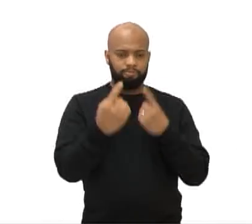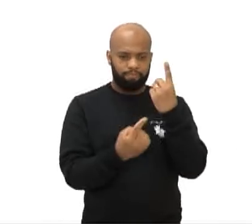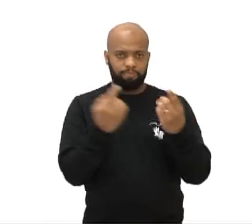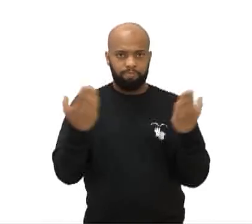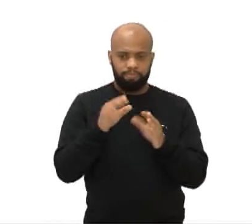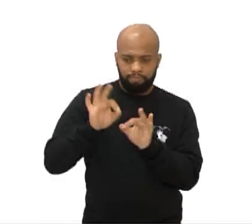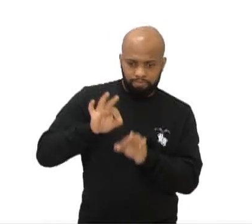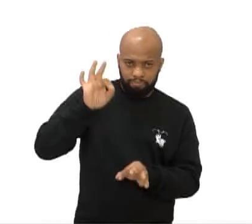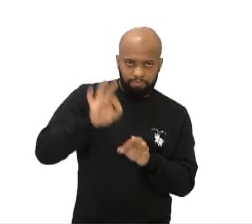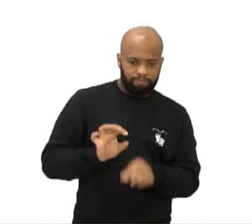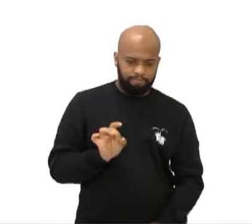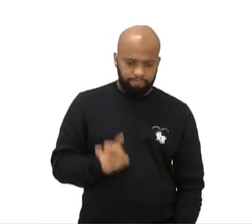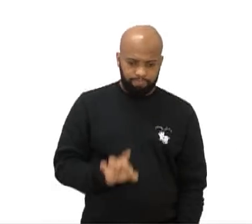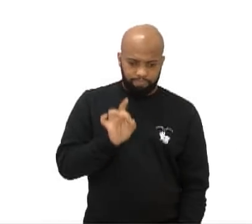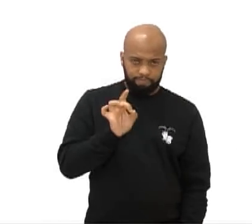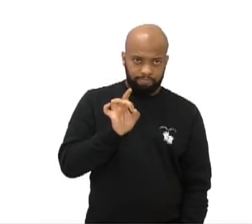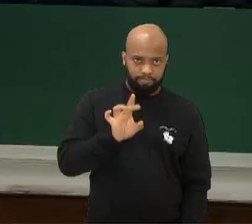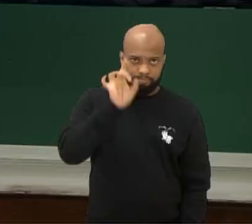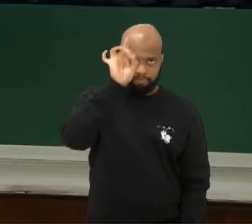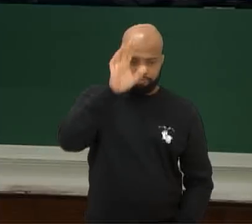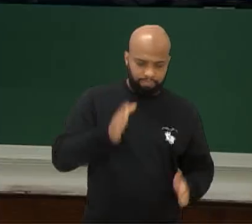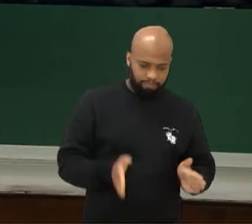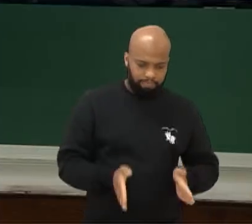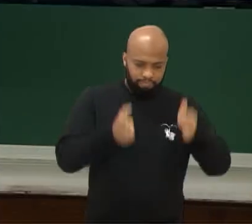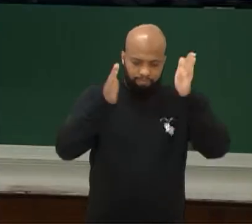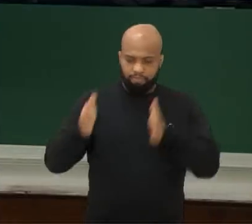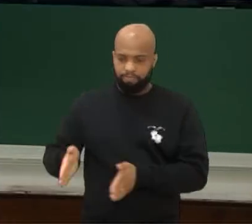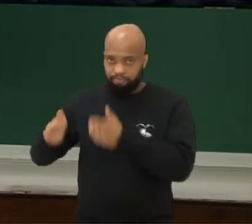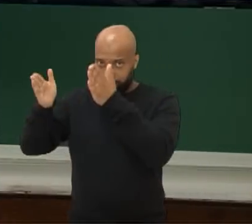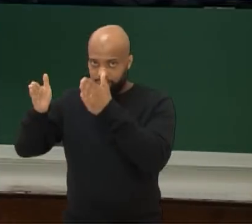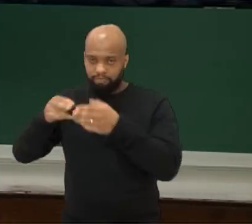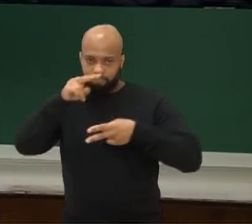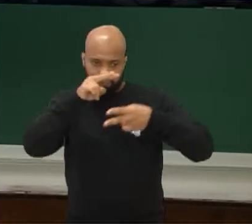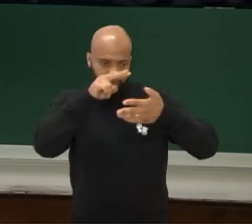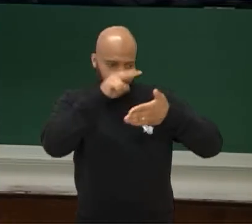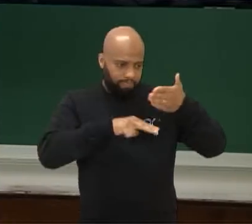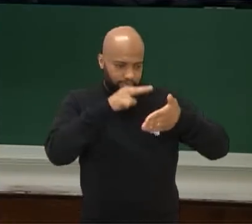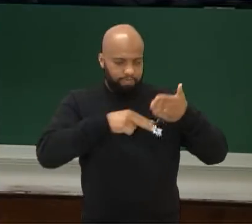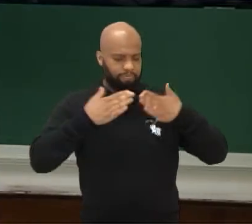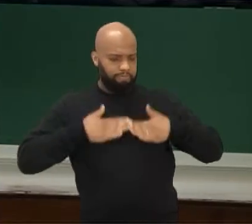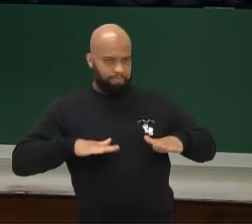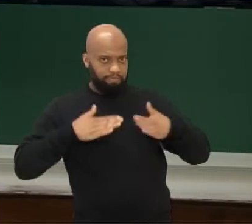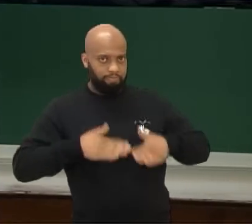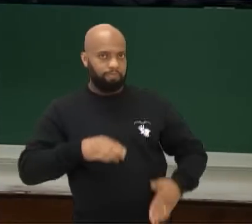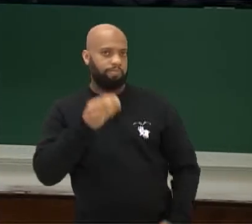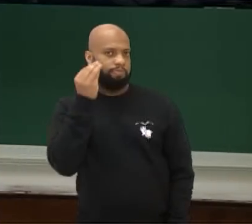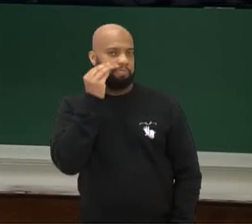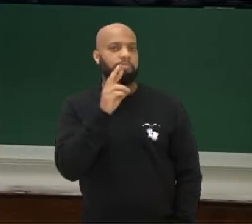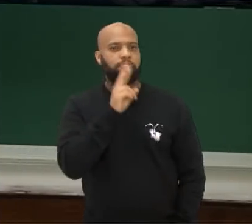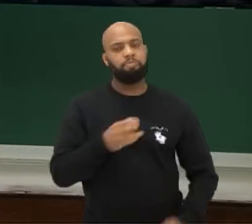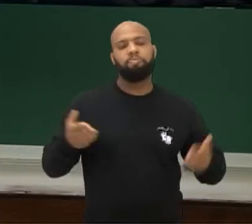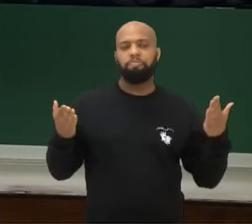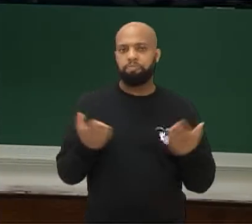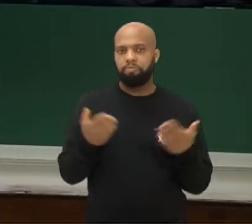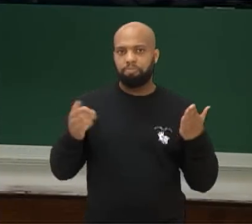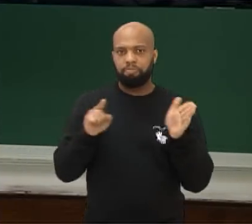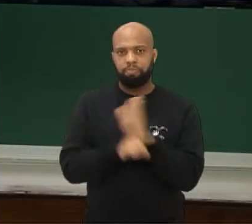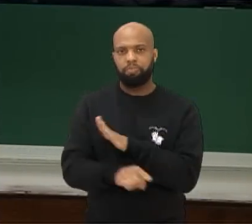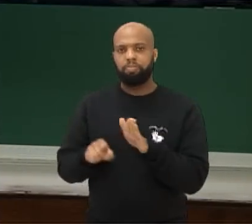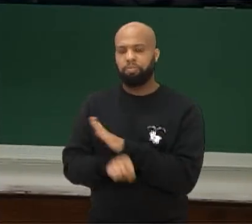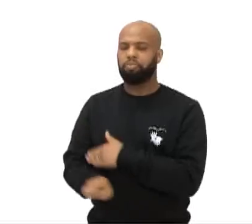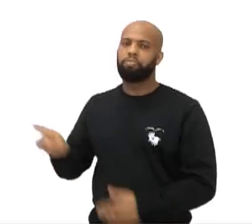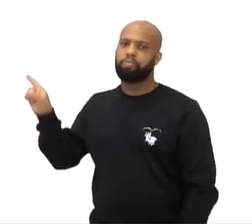a altura de cada pilha de caixas? Leia com atenção e tente resolver este